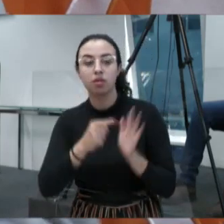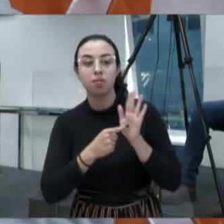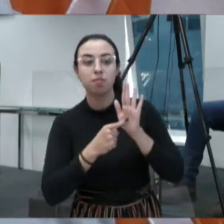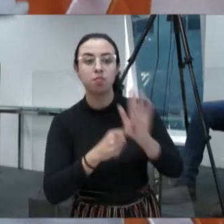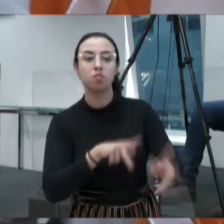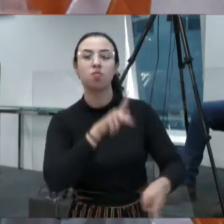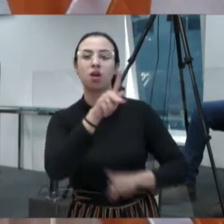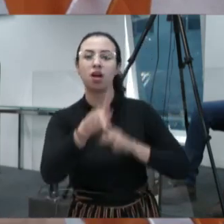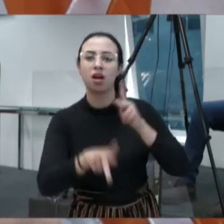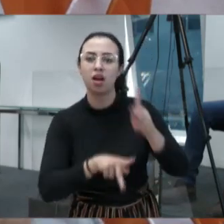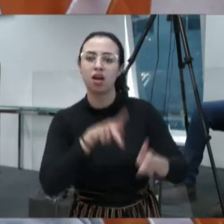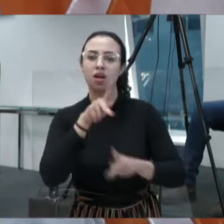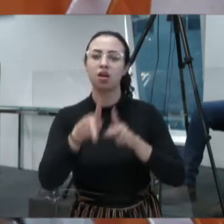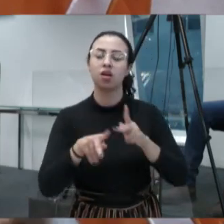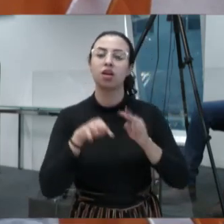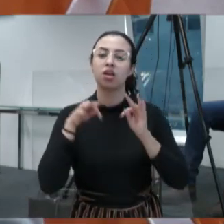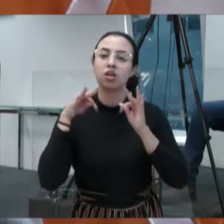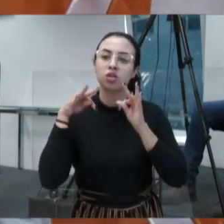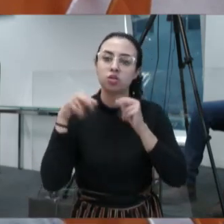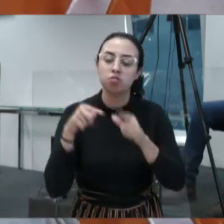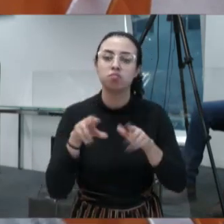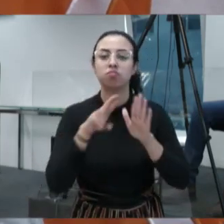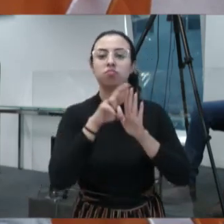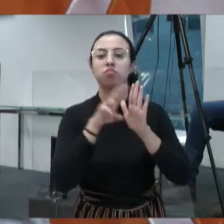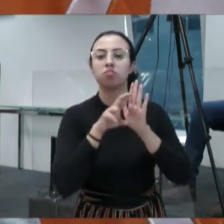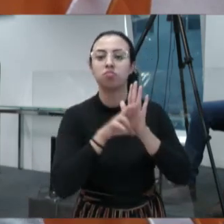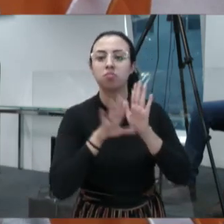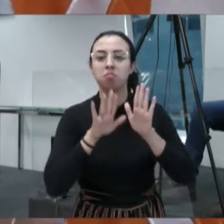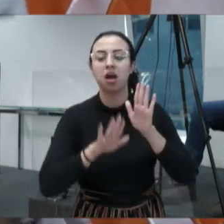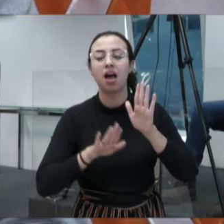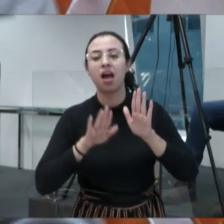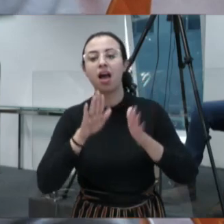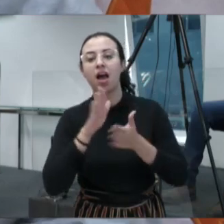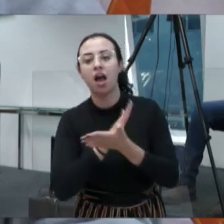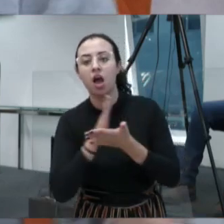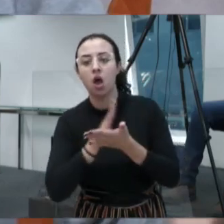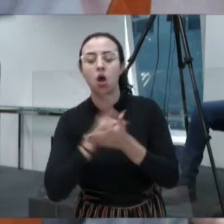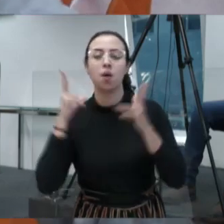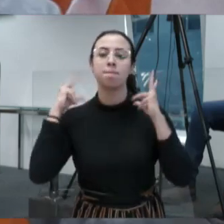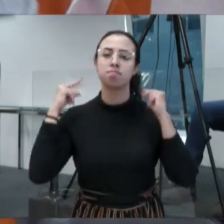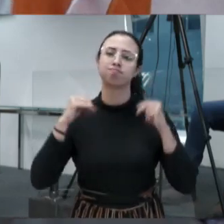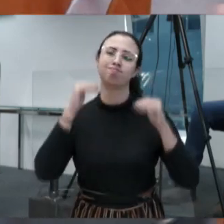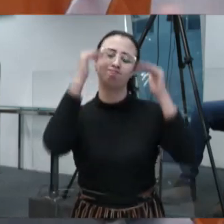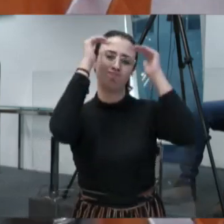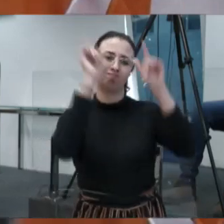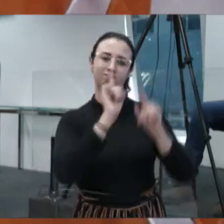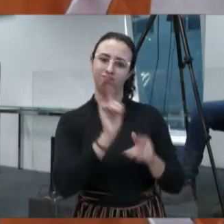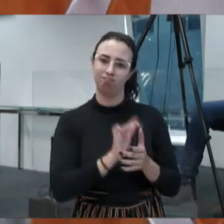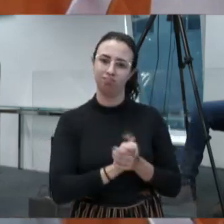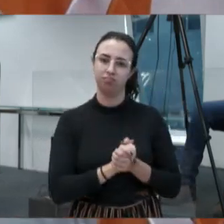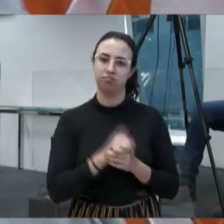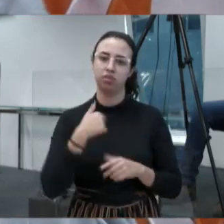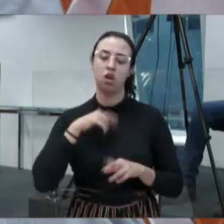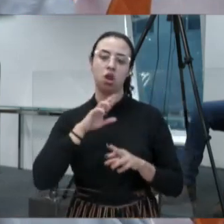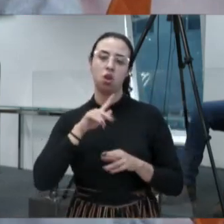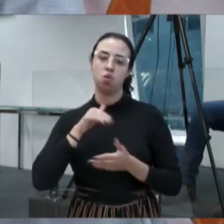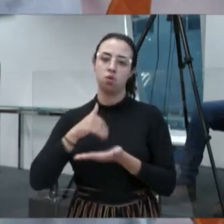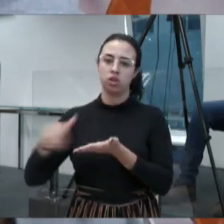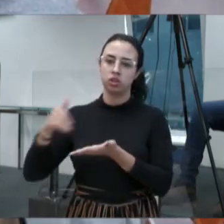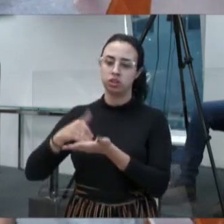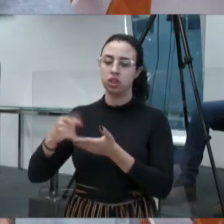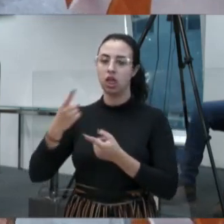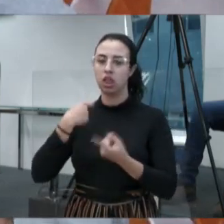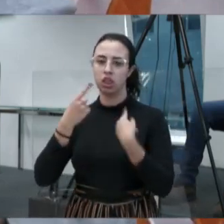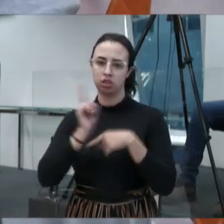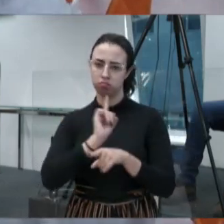população que ali é tudo sinalizado. Mas, infelizmente, alguns motoristas não respeitam. Principalmente, né, eu não sou secretário de trânsito, não posso